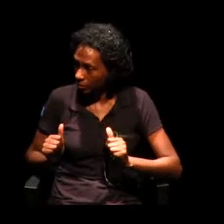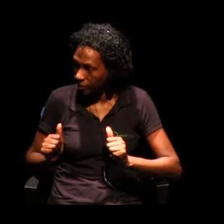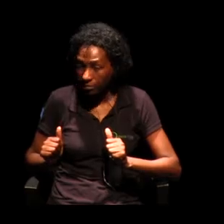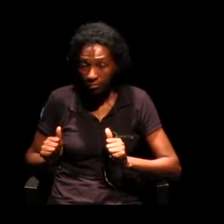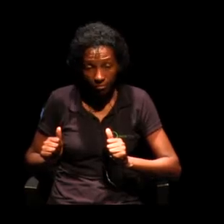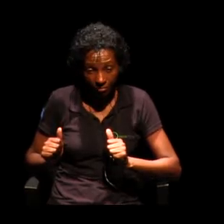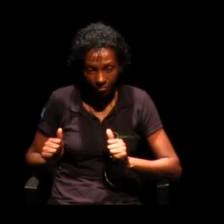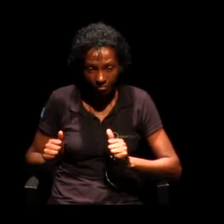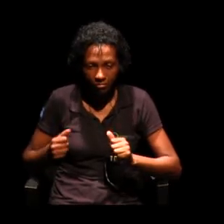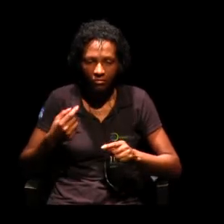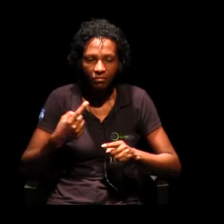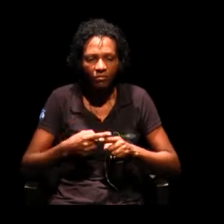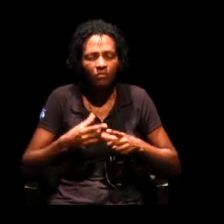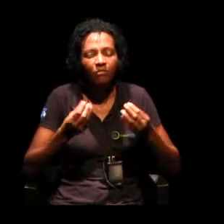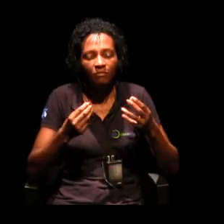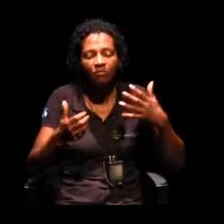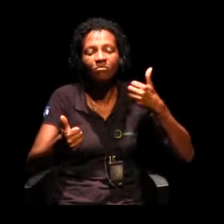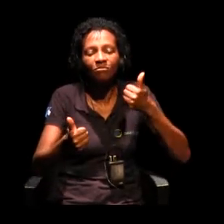limpa,